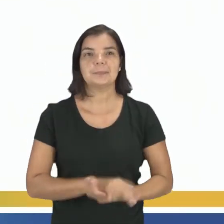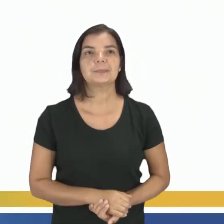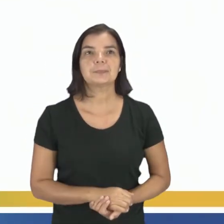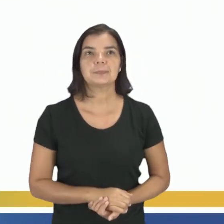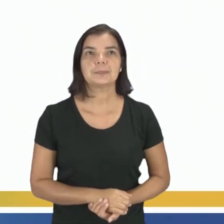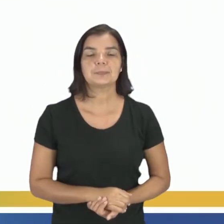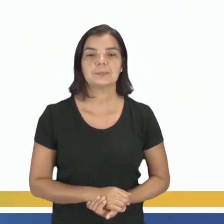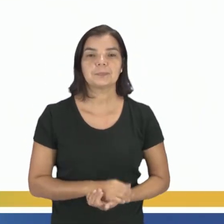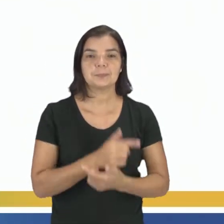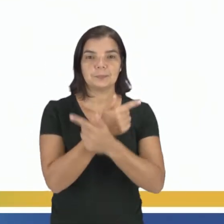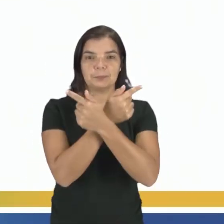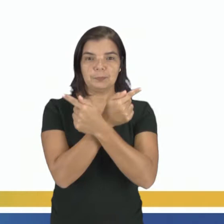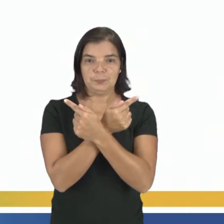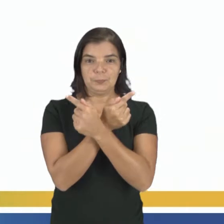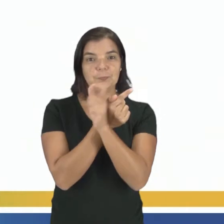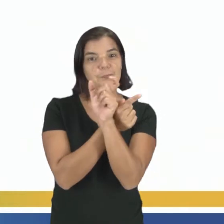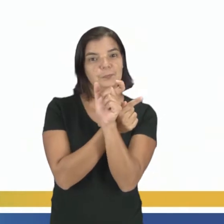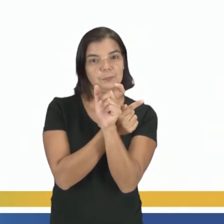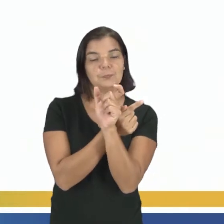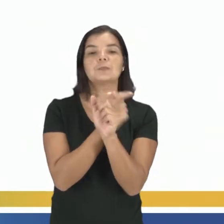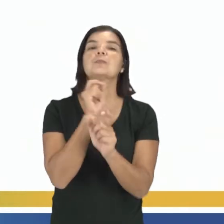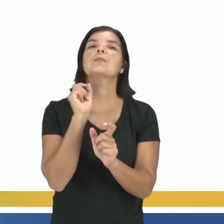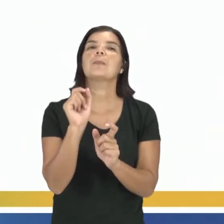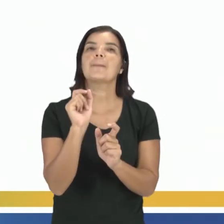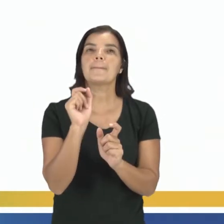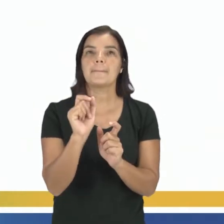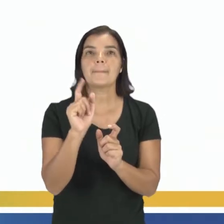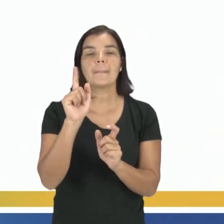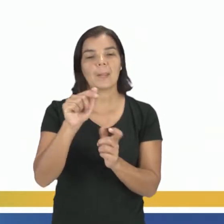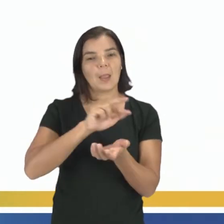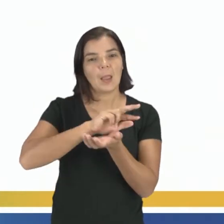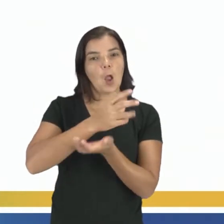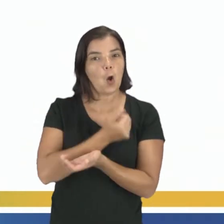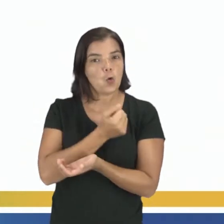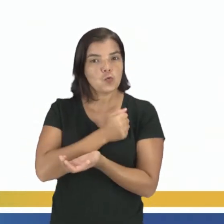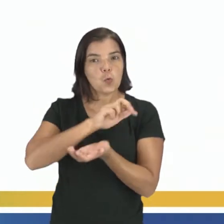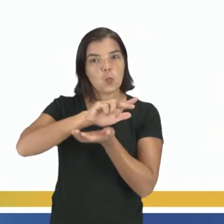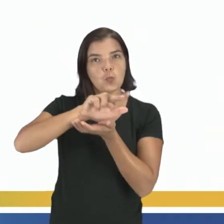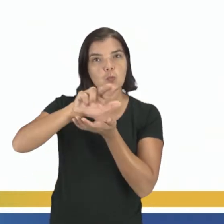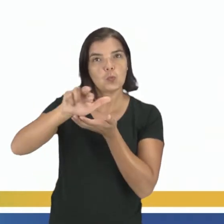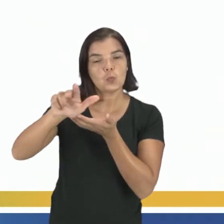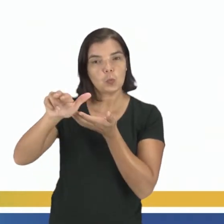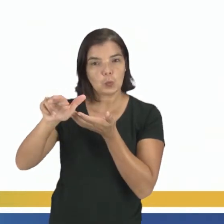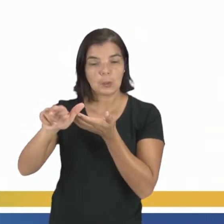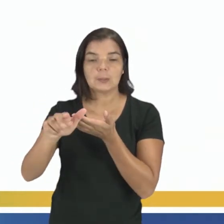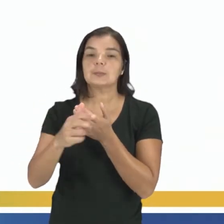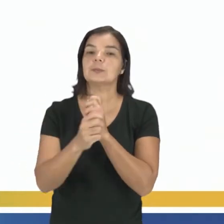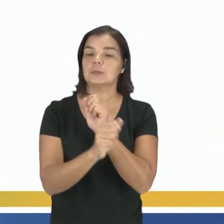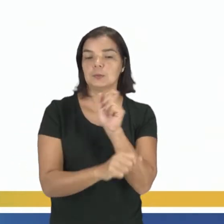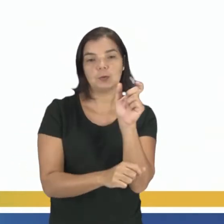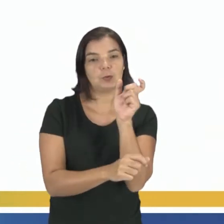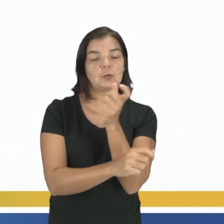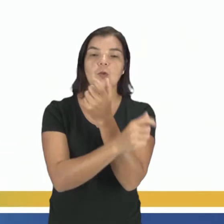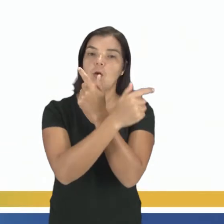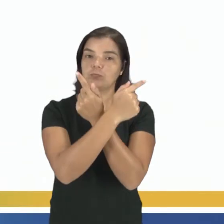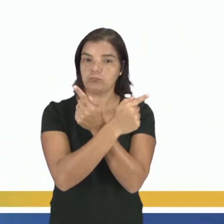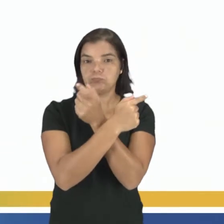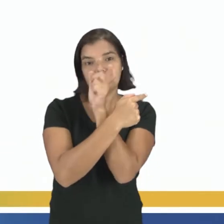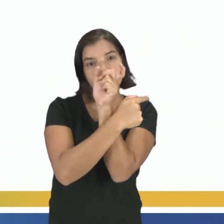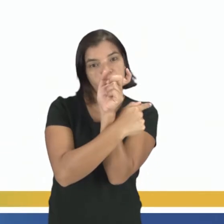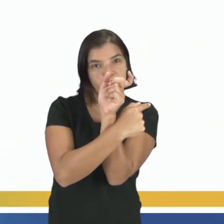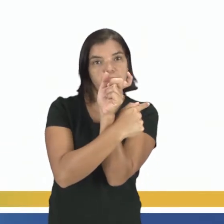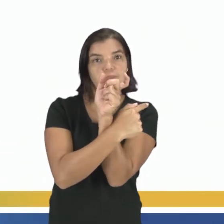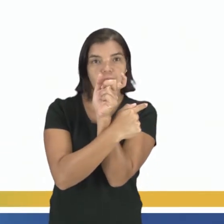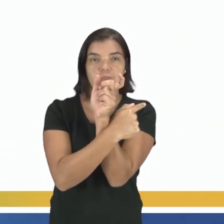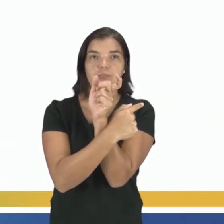A função exponencial é aquela função cuja variável ela se encontra no expoente. A sua